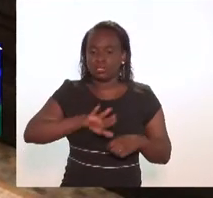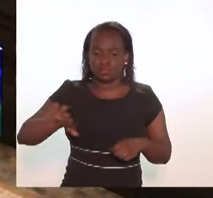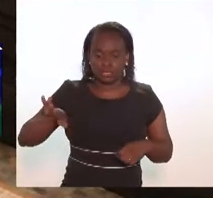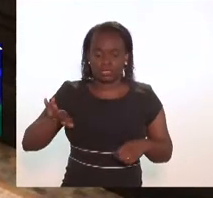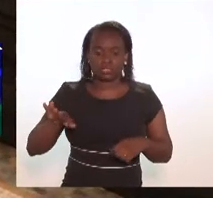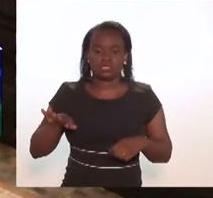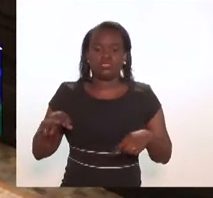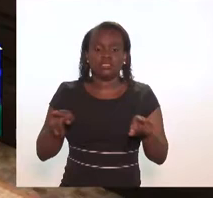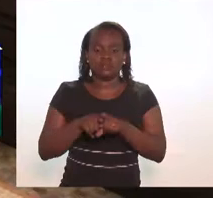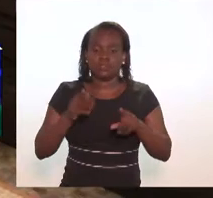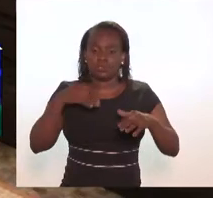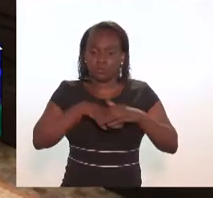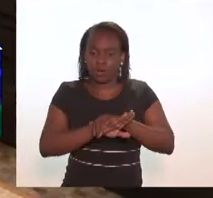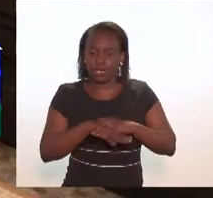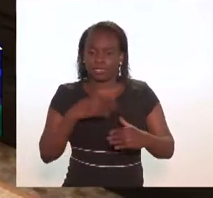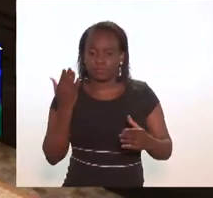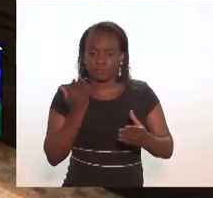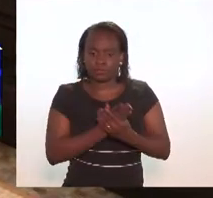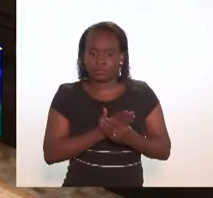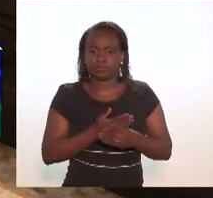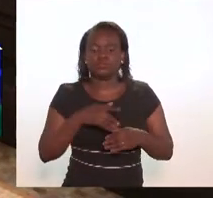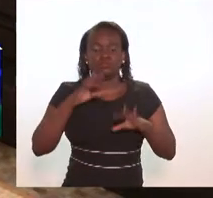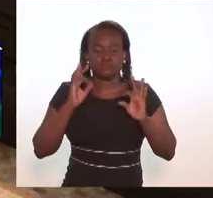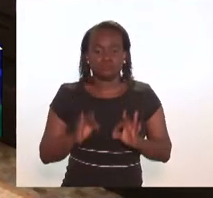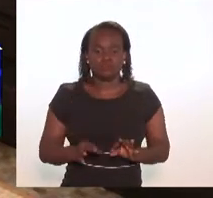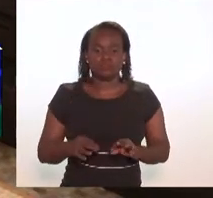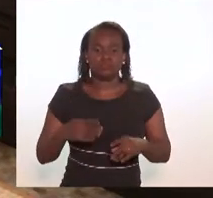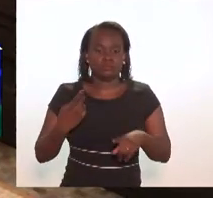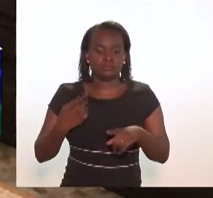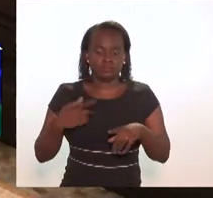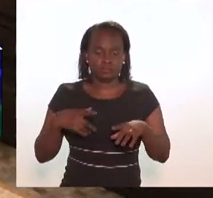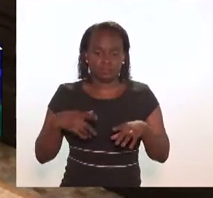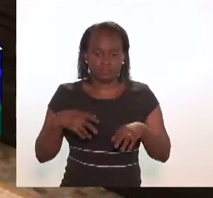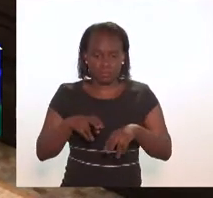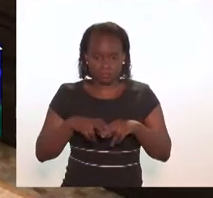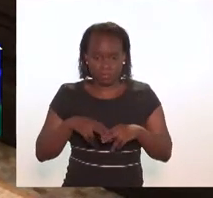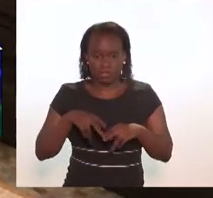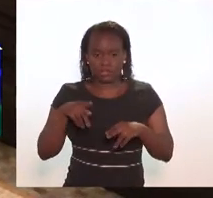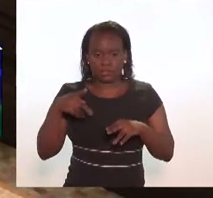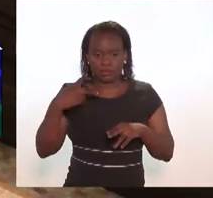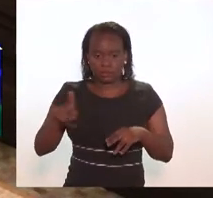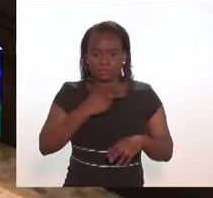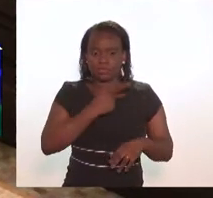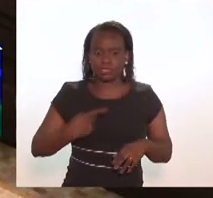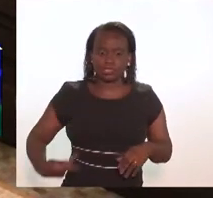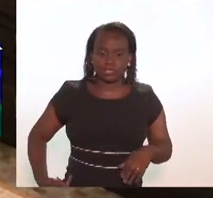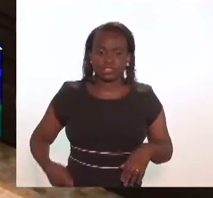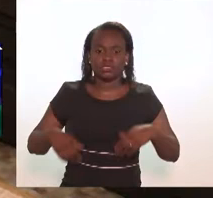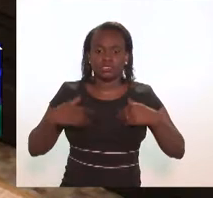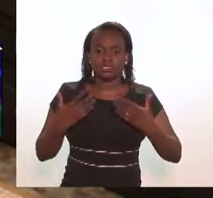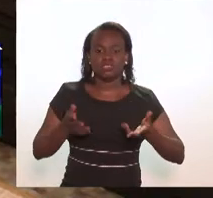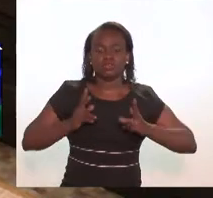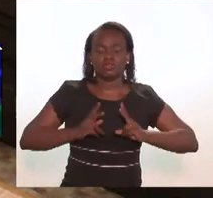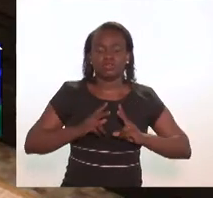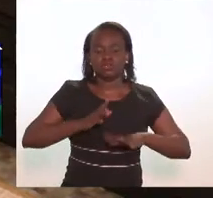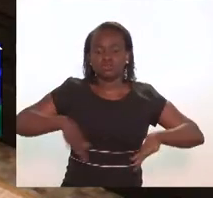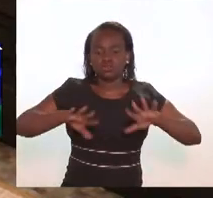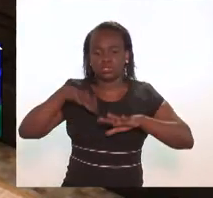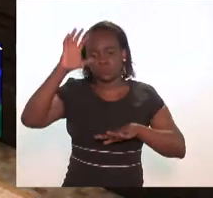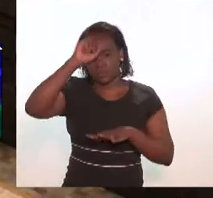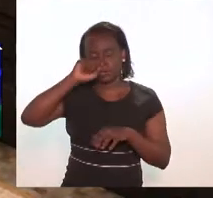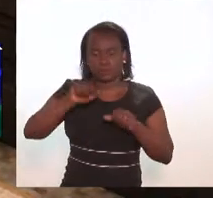rejeitadas e arquivados definitivamente por despacho do presidente, dando-se conhecimento ao